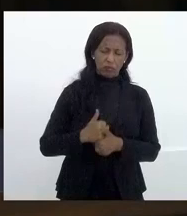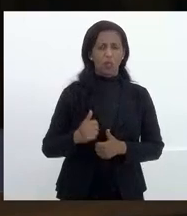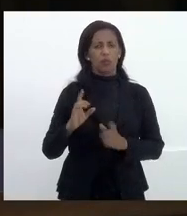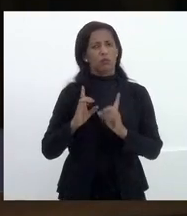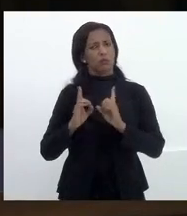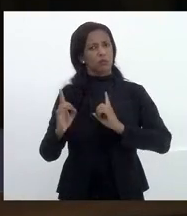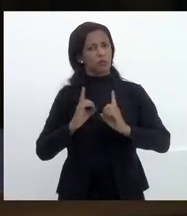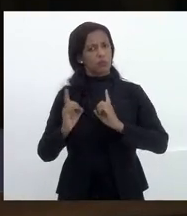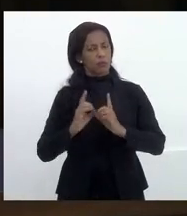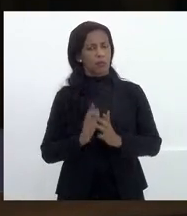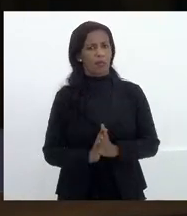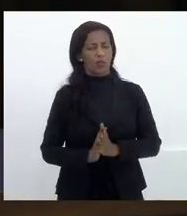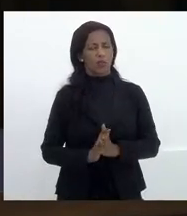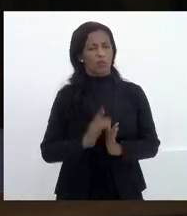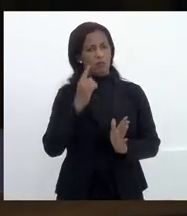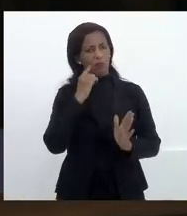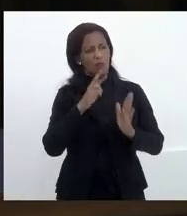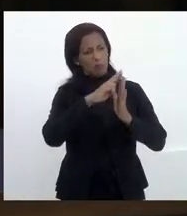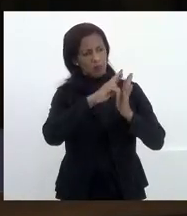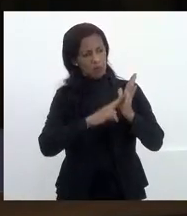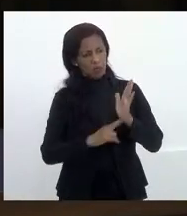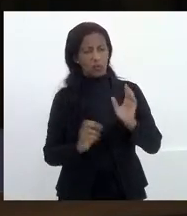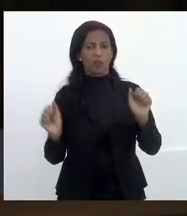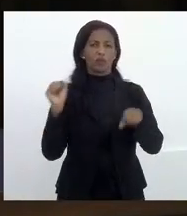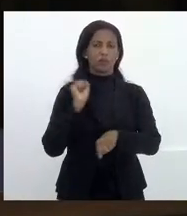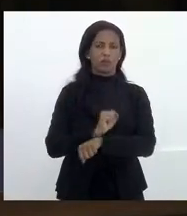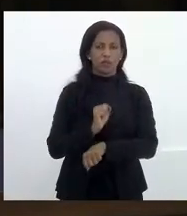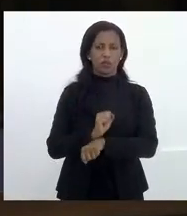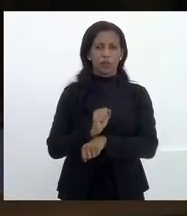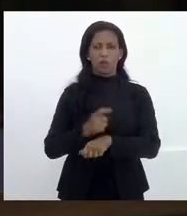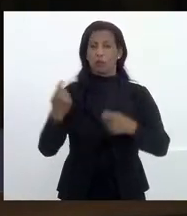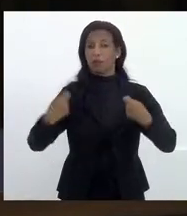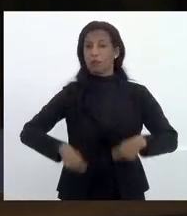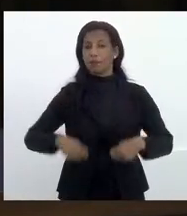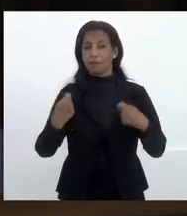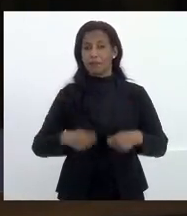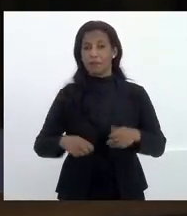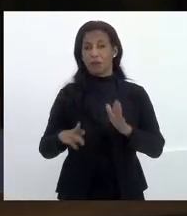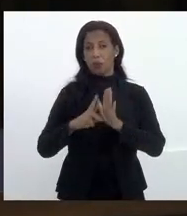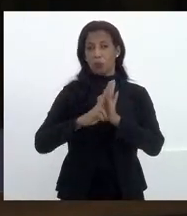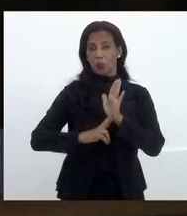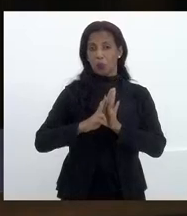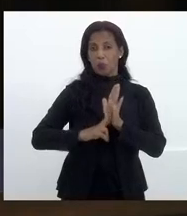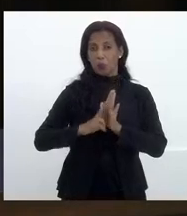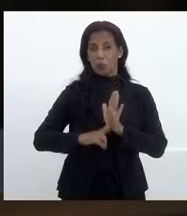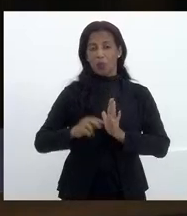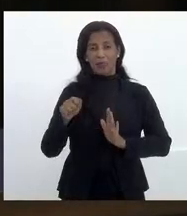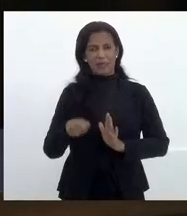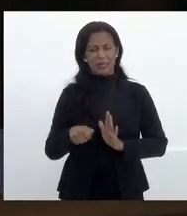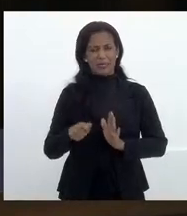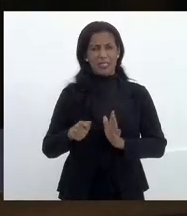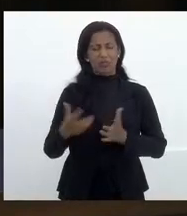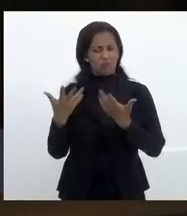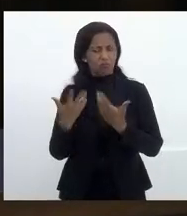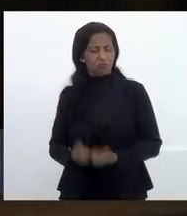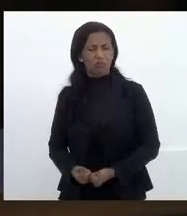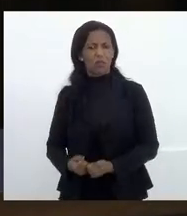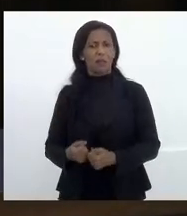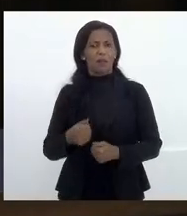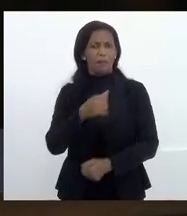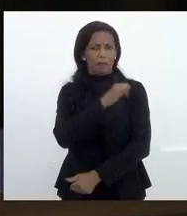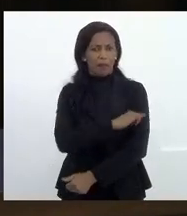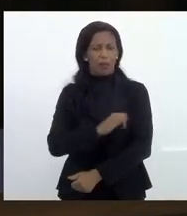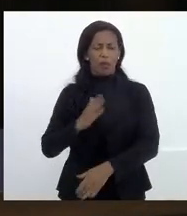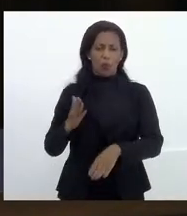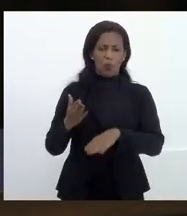para atenuação dessas regras nós esperamos que o que de fato não seja necessário para o regime seja suprimido para que o rio então